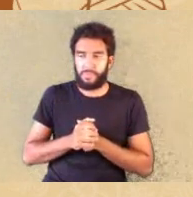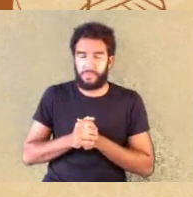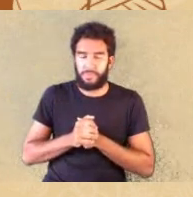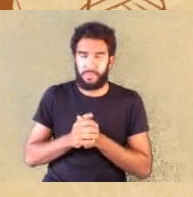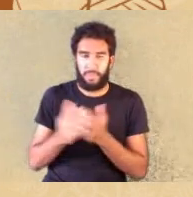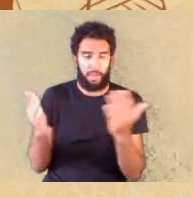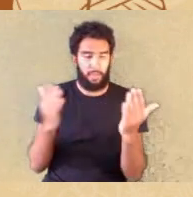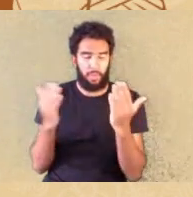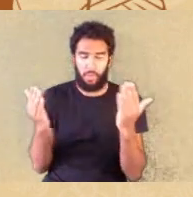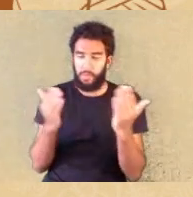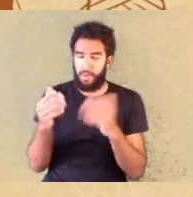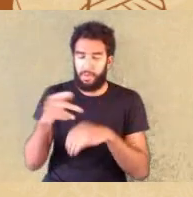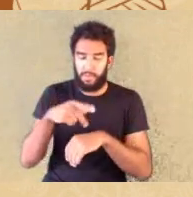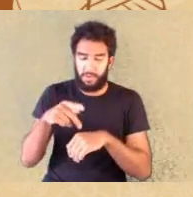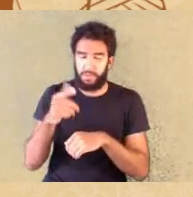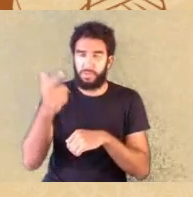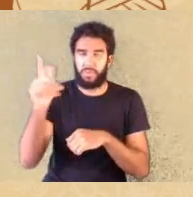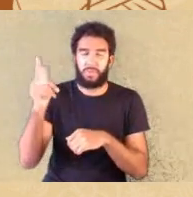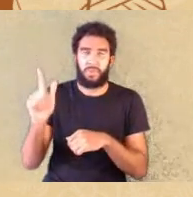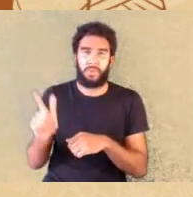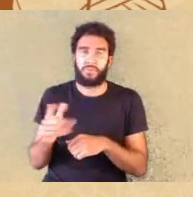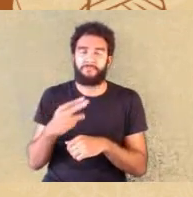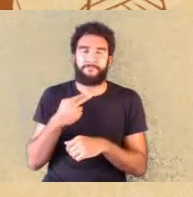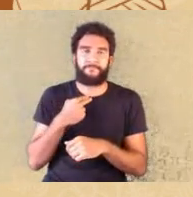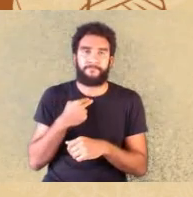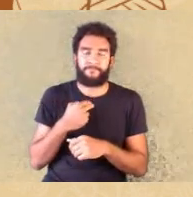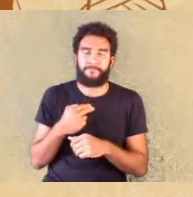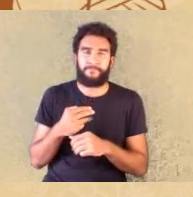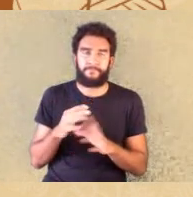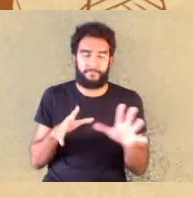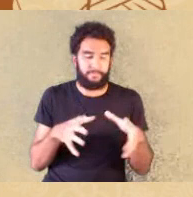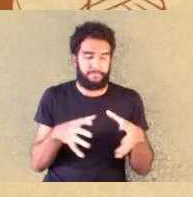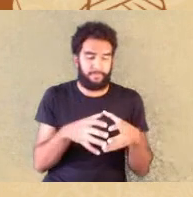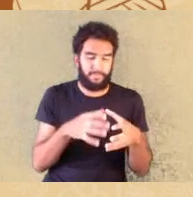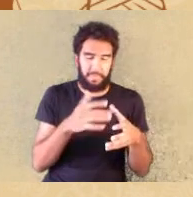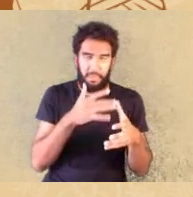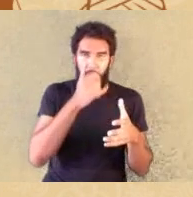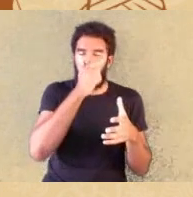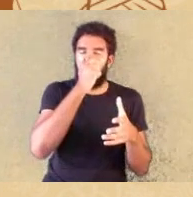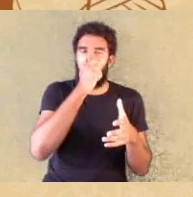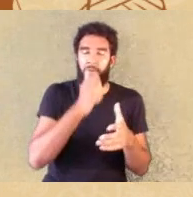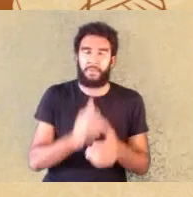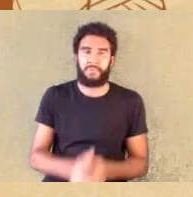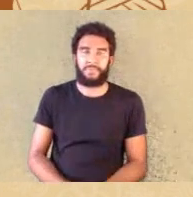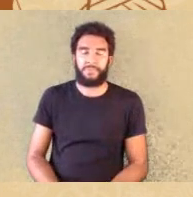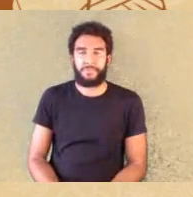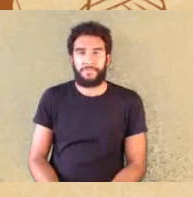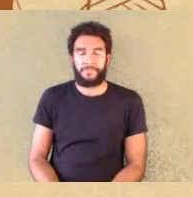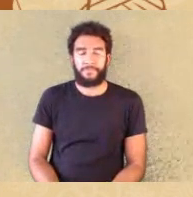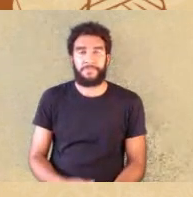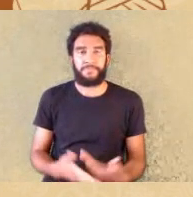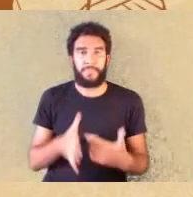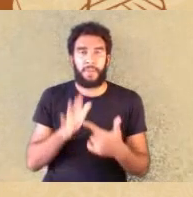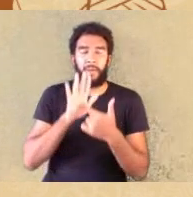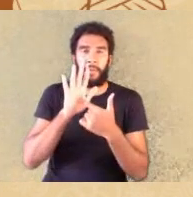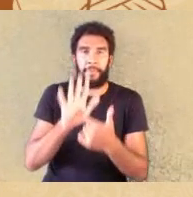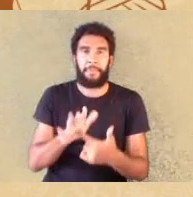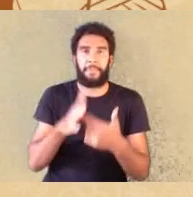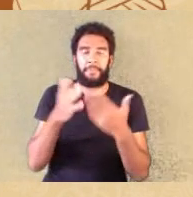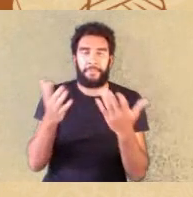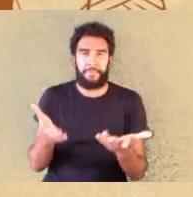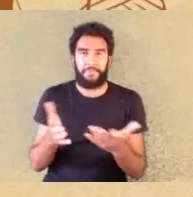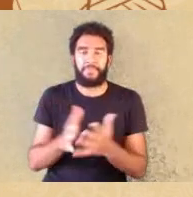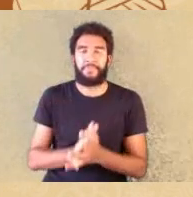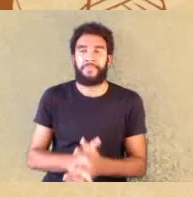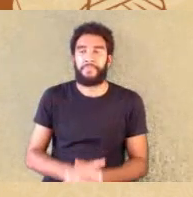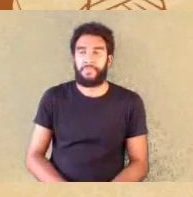outros países, os outros grupos, porque só tinha Rígidas lá. Tá? Então, a amostra foi essa. Né, nesses 5 países